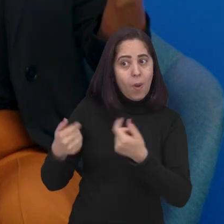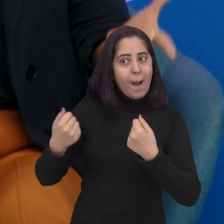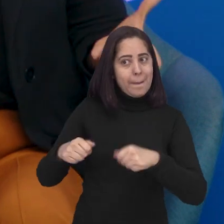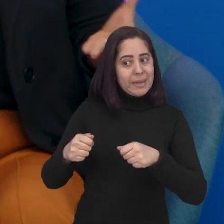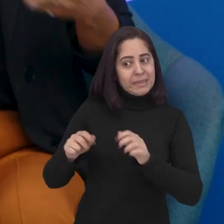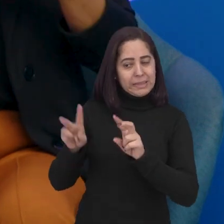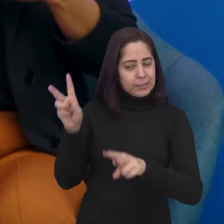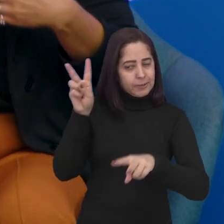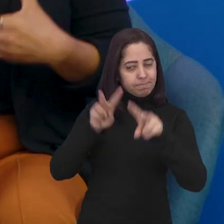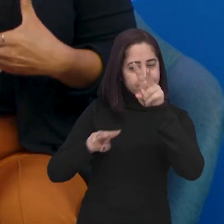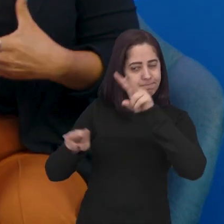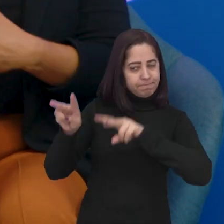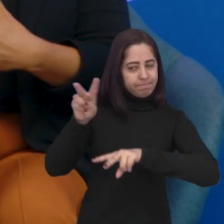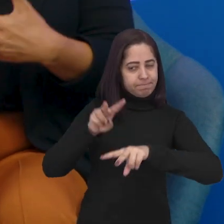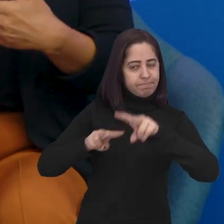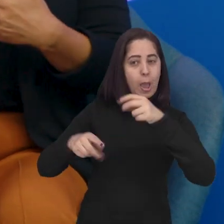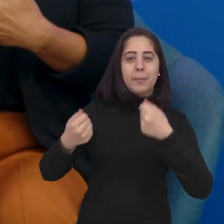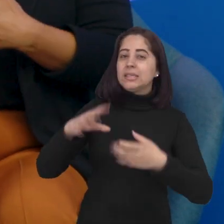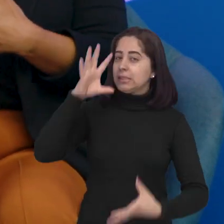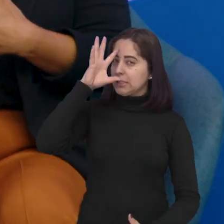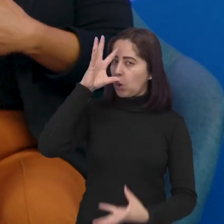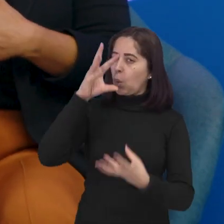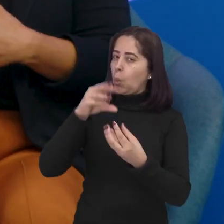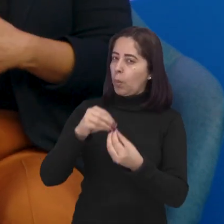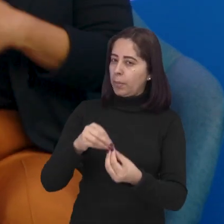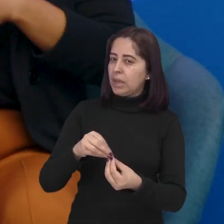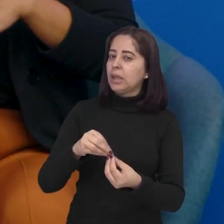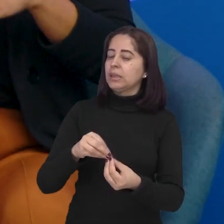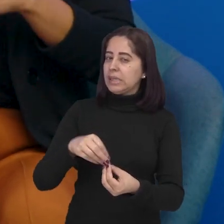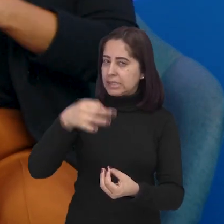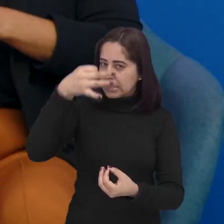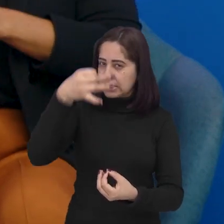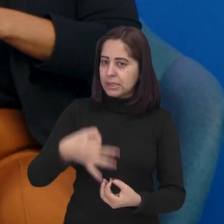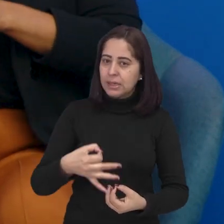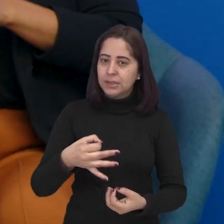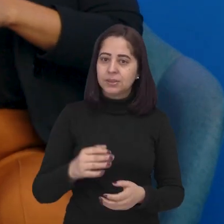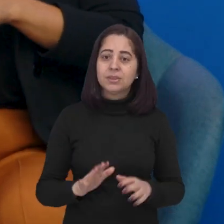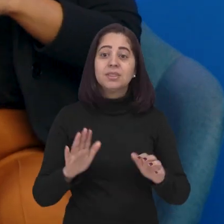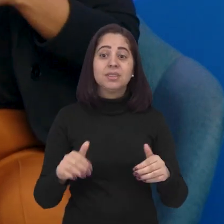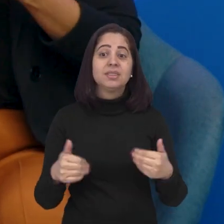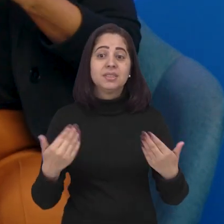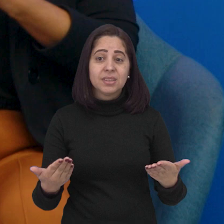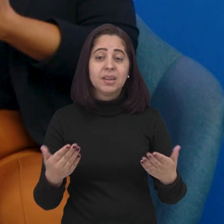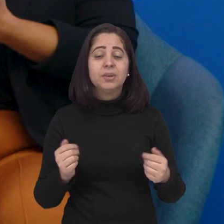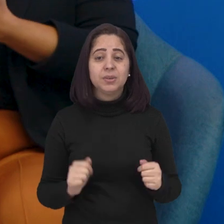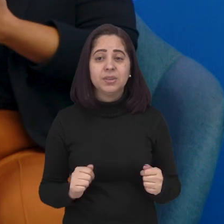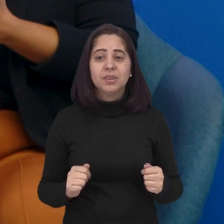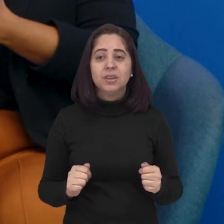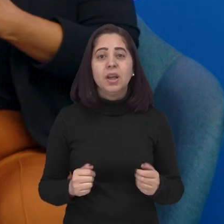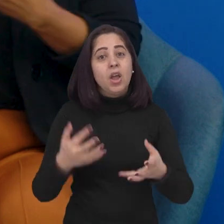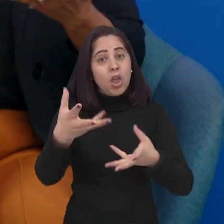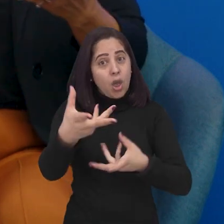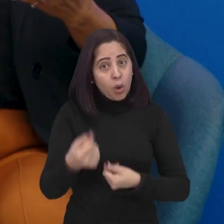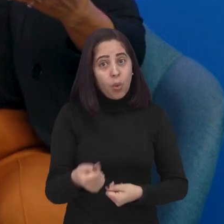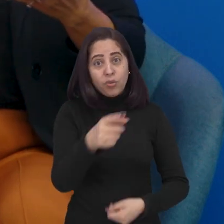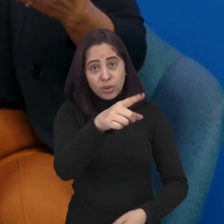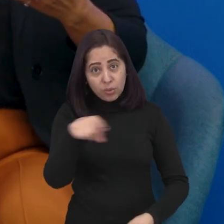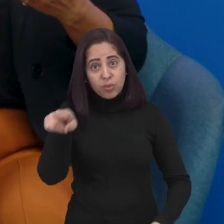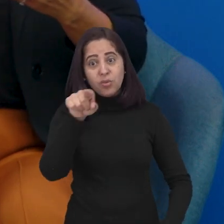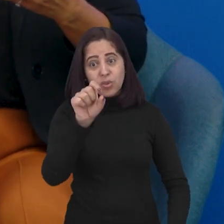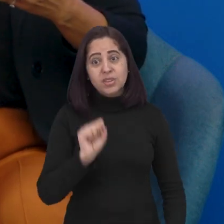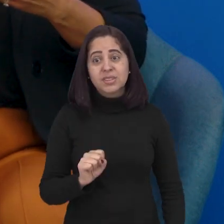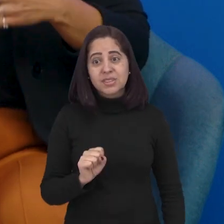a gente precisa fiscalizar, a gente precisa entender como ele é utilizado, de onde vem. Então, eu acho que cabe aqui também um convite para